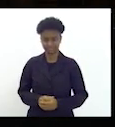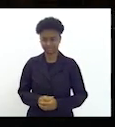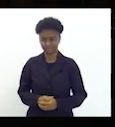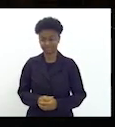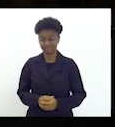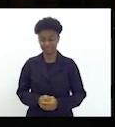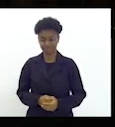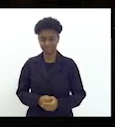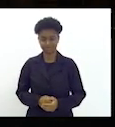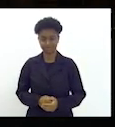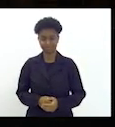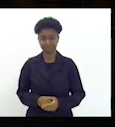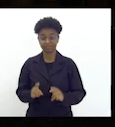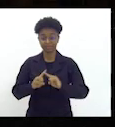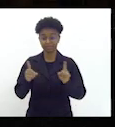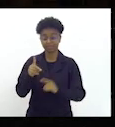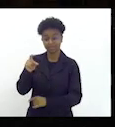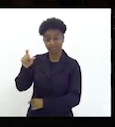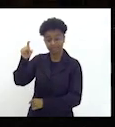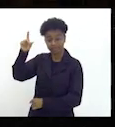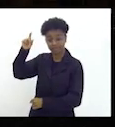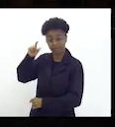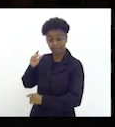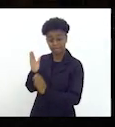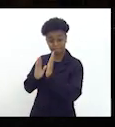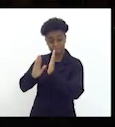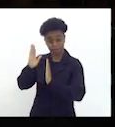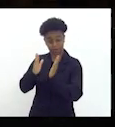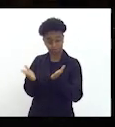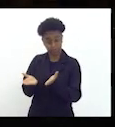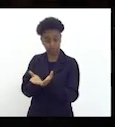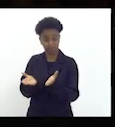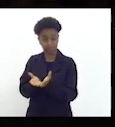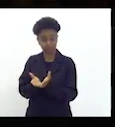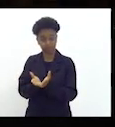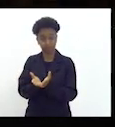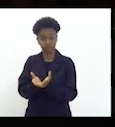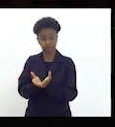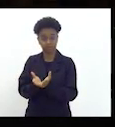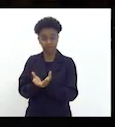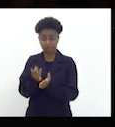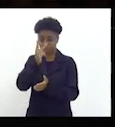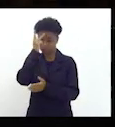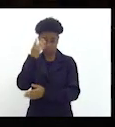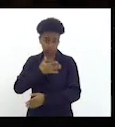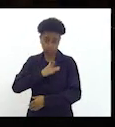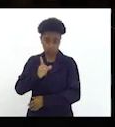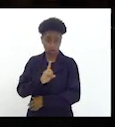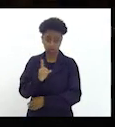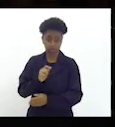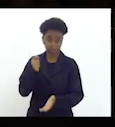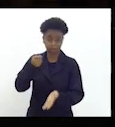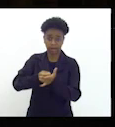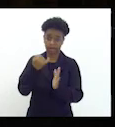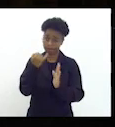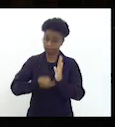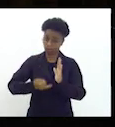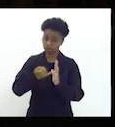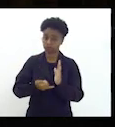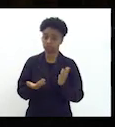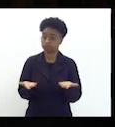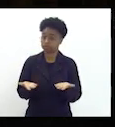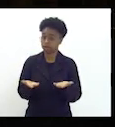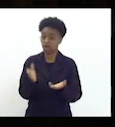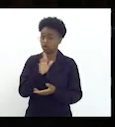mas desde os tempos bíblicos que ninguém gosta de imposto o nome já